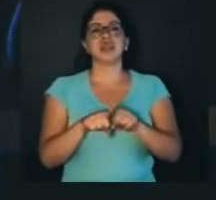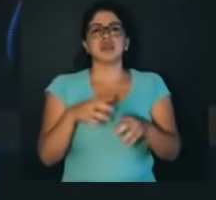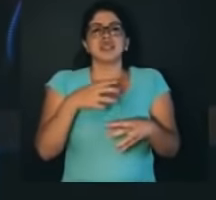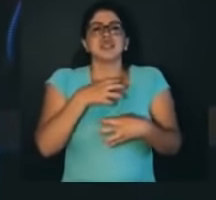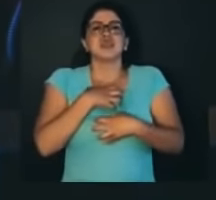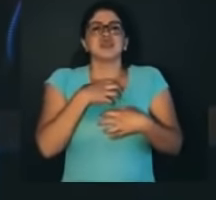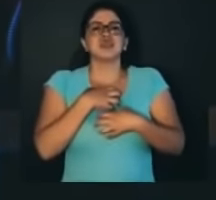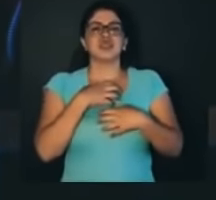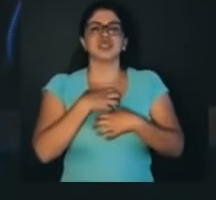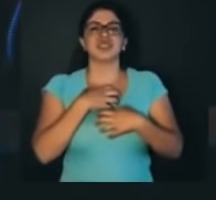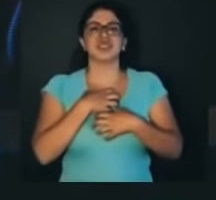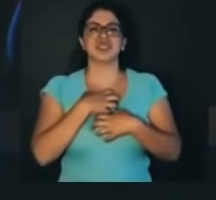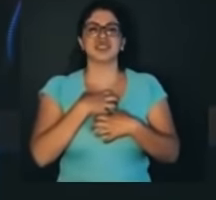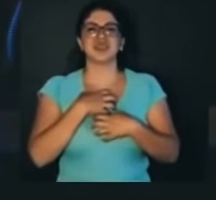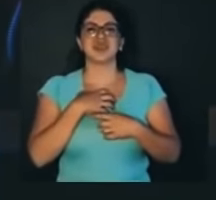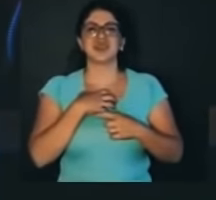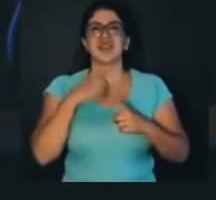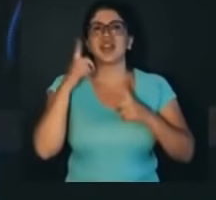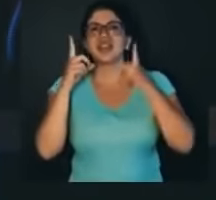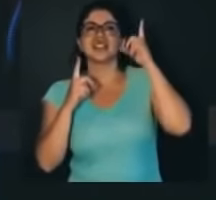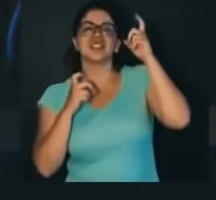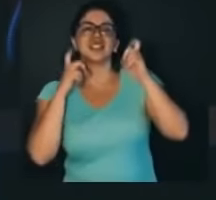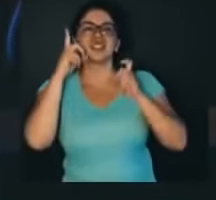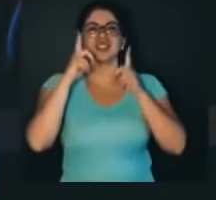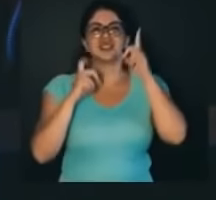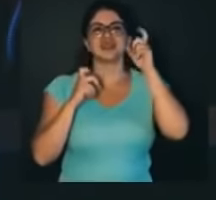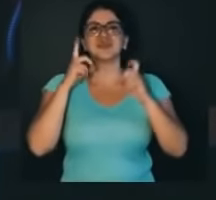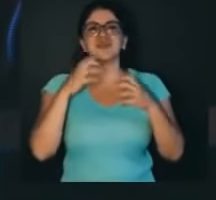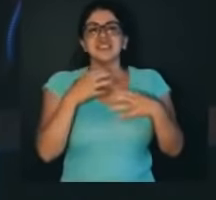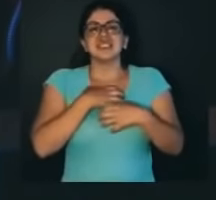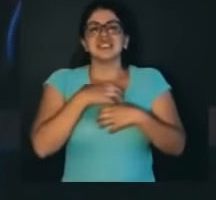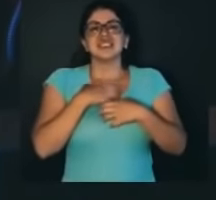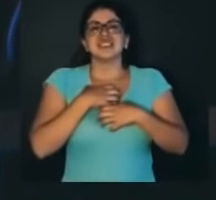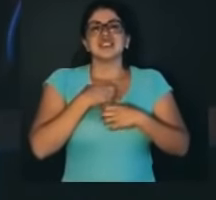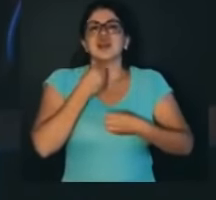de tudo o estado emocional em que você se encontra.